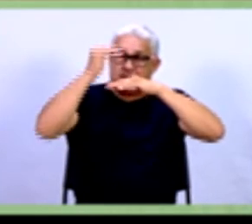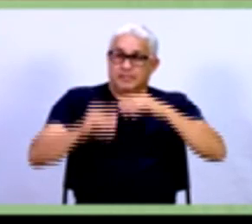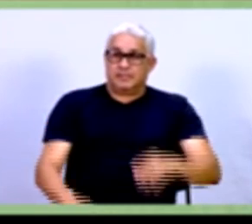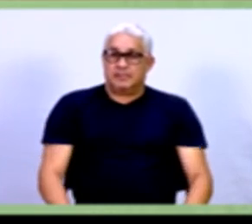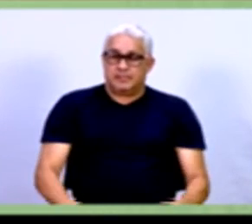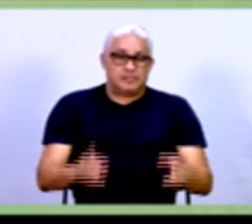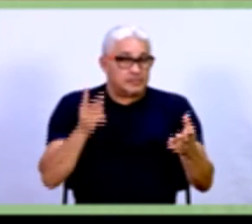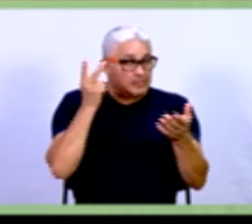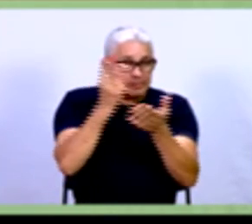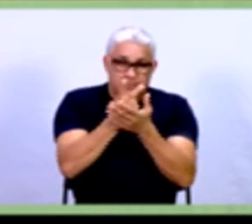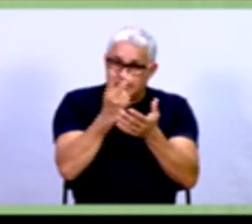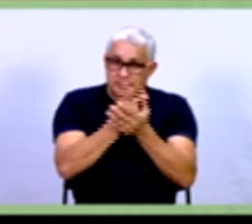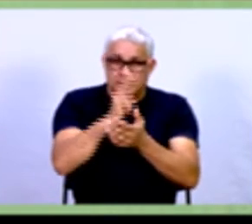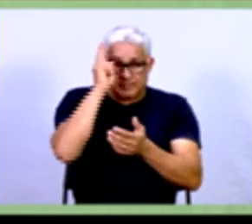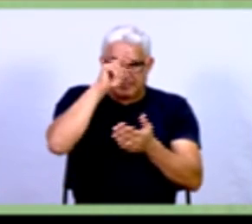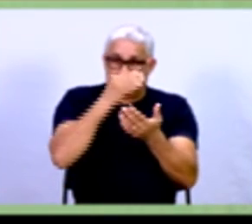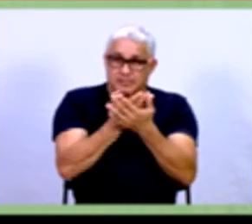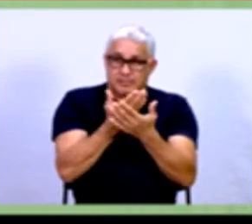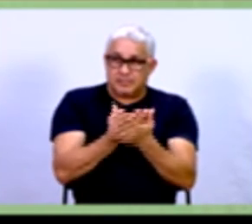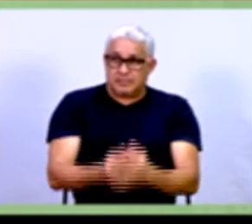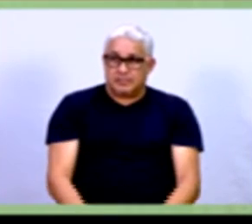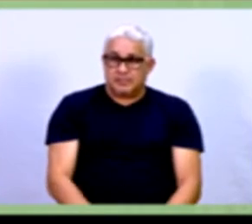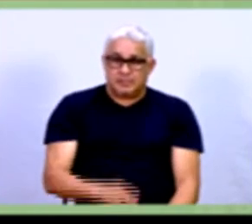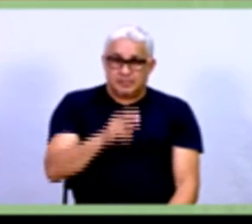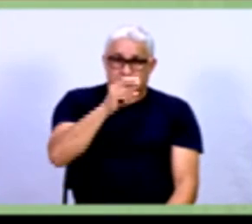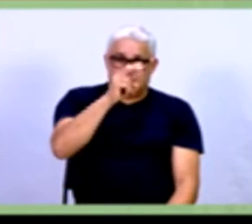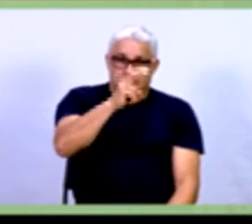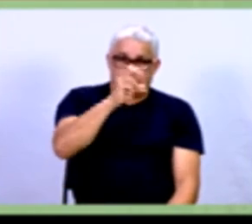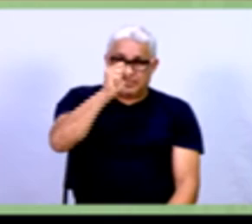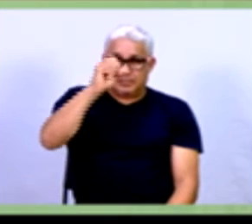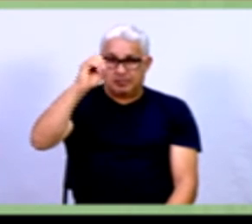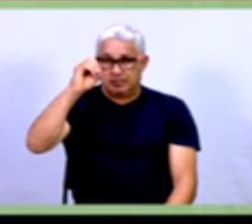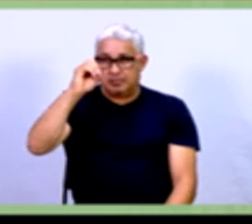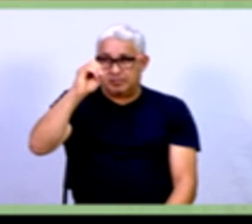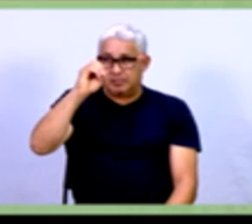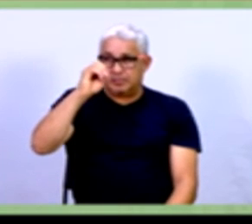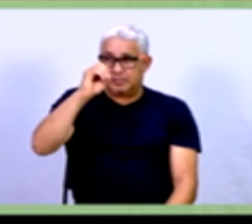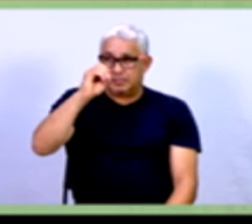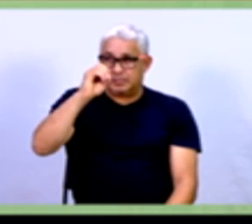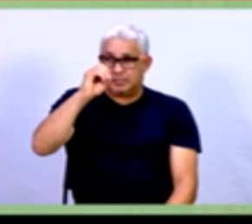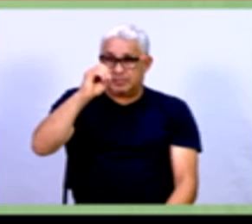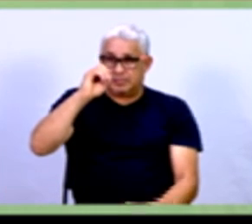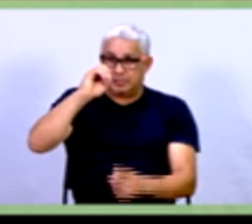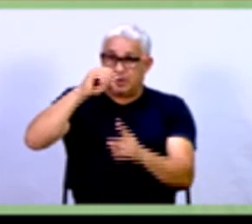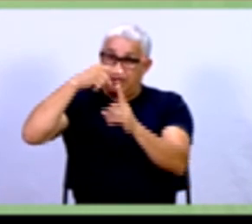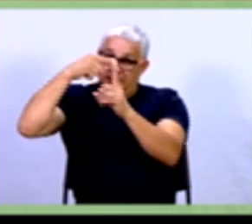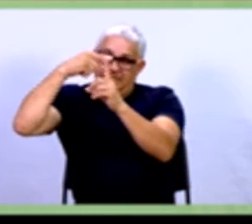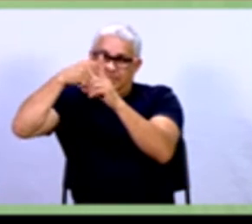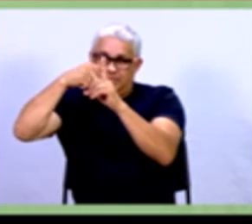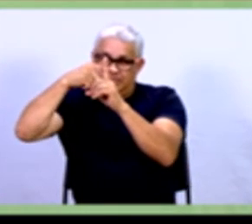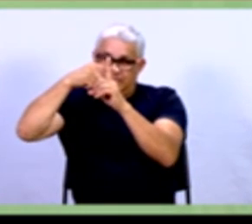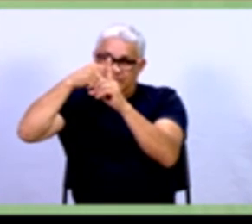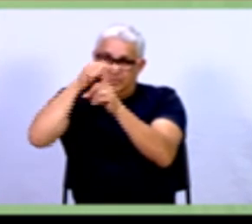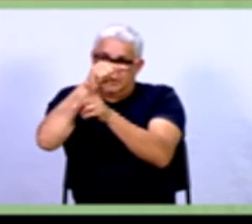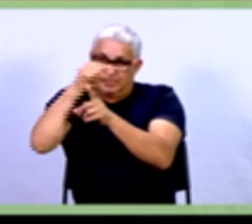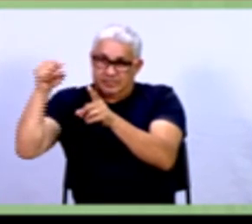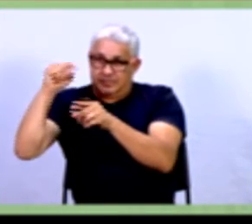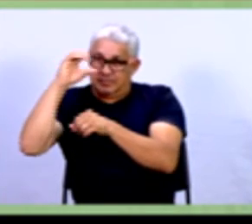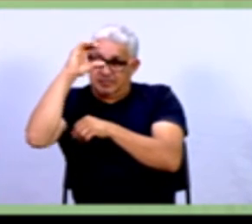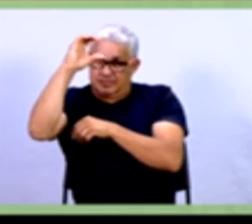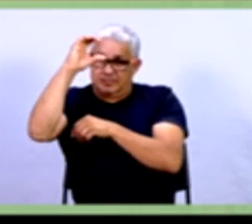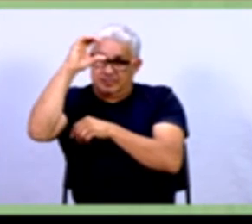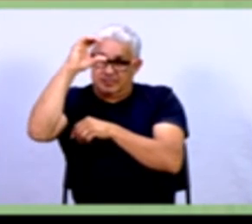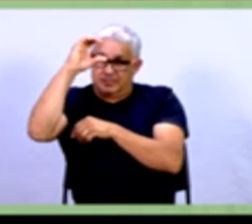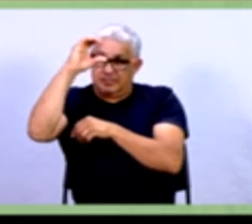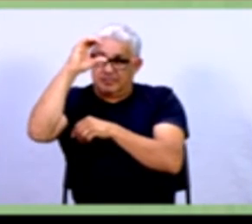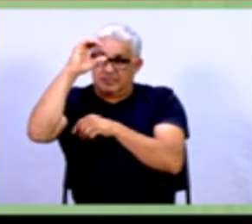mesma coisa. Lembra da nossa aula? 580, só que ao invés de ser menos, vai ser mais. Mais